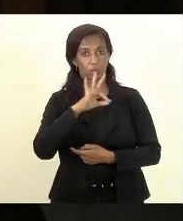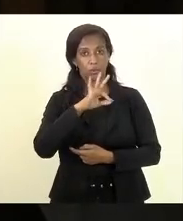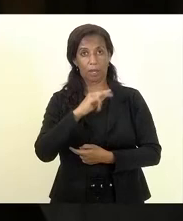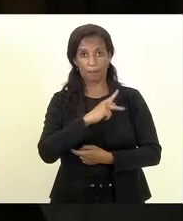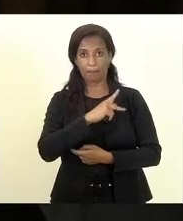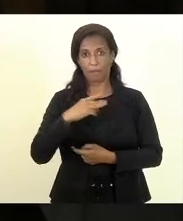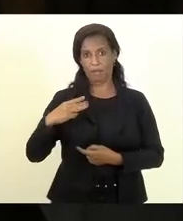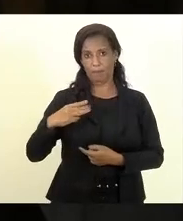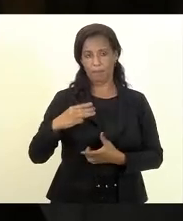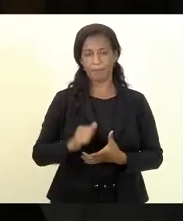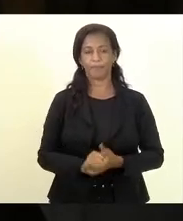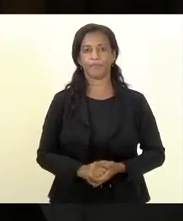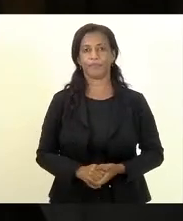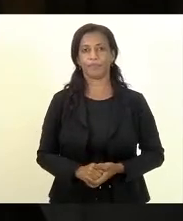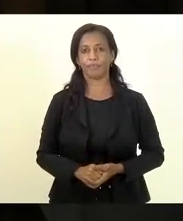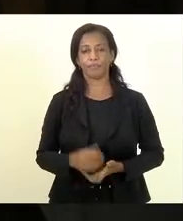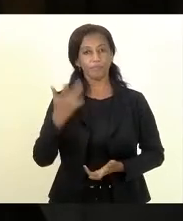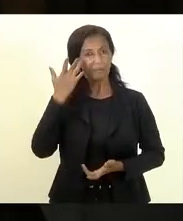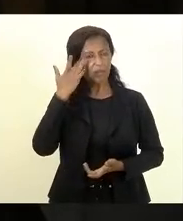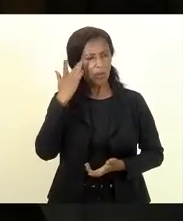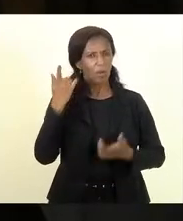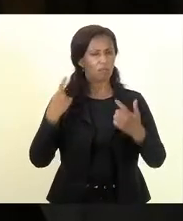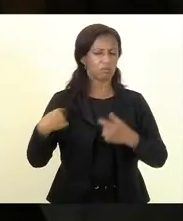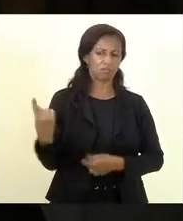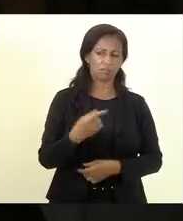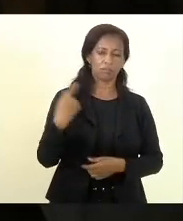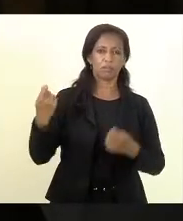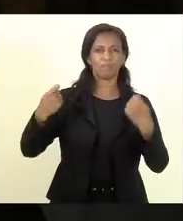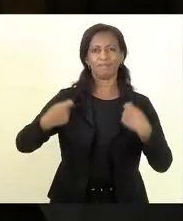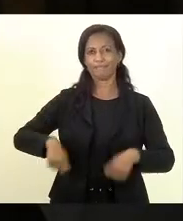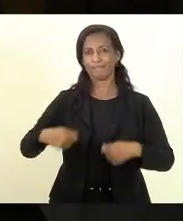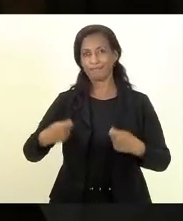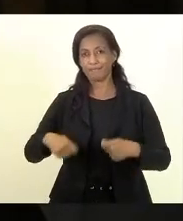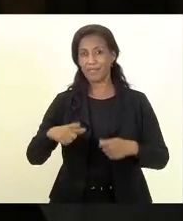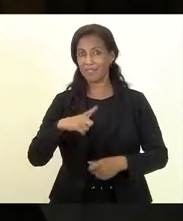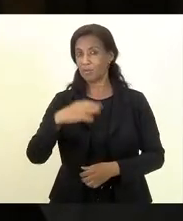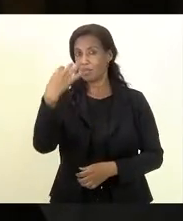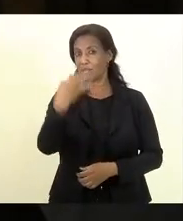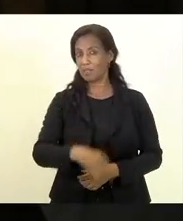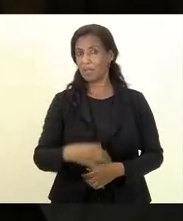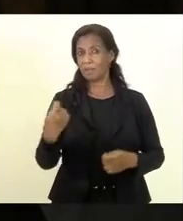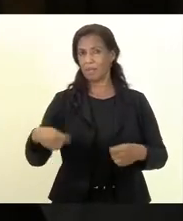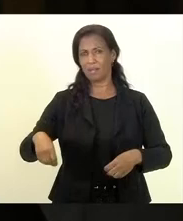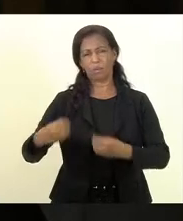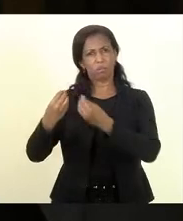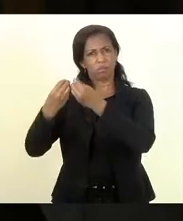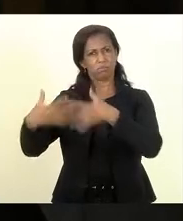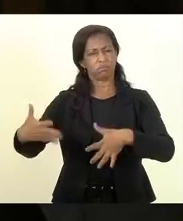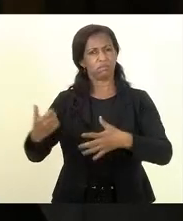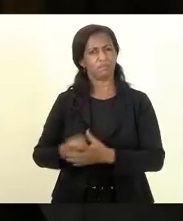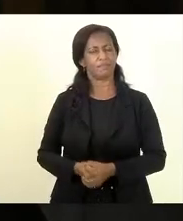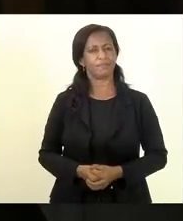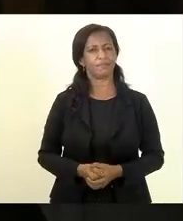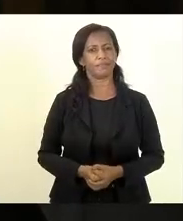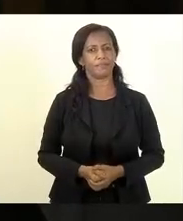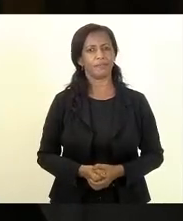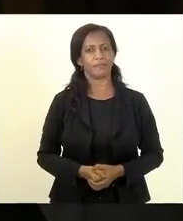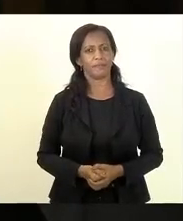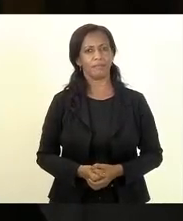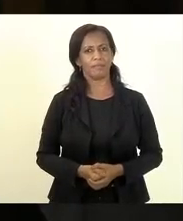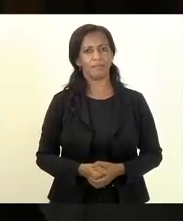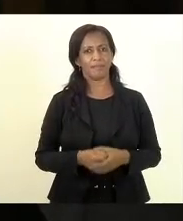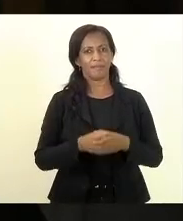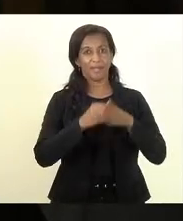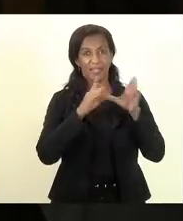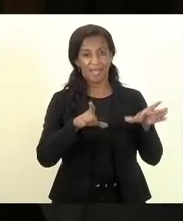Militar. Eu acho que nós precisamos, acho não, nós temos... Eu tenho certeza que precisamos quebrar essa caixa